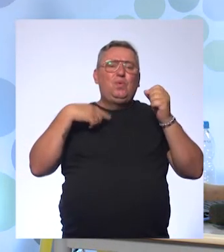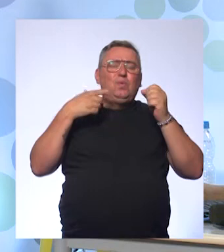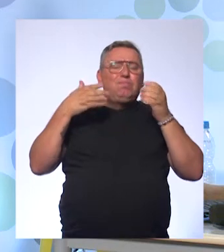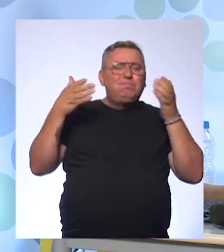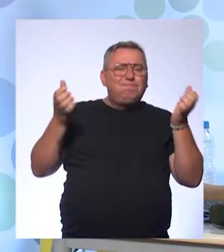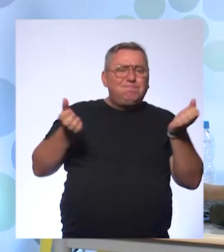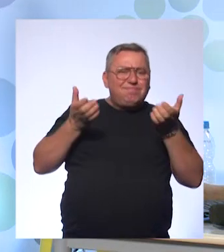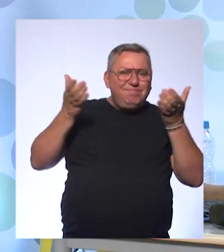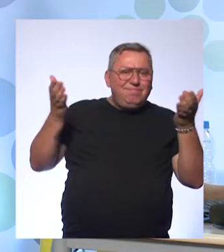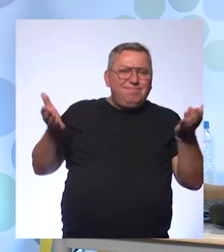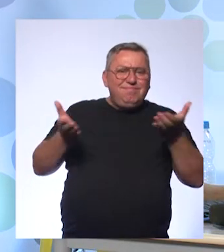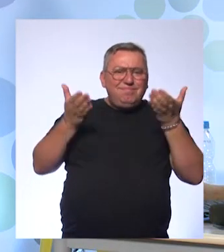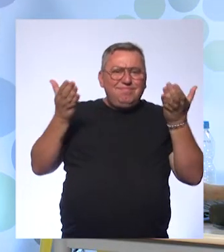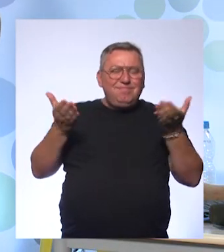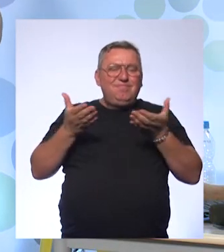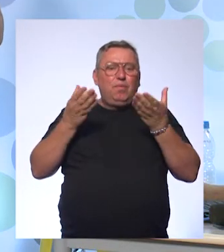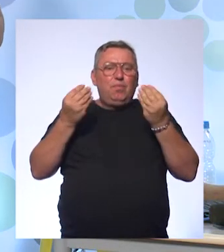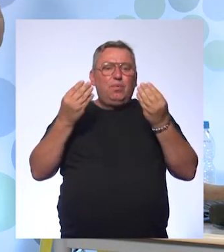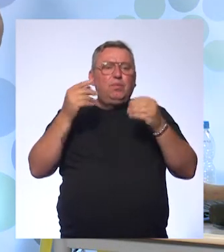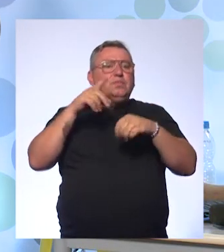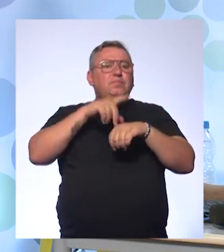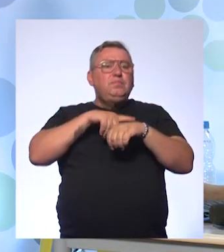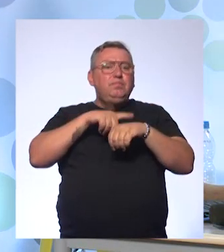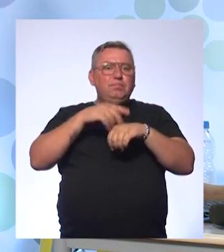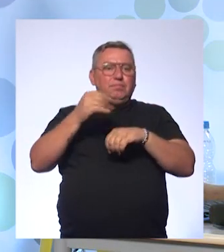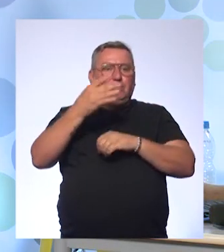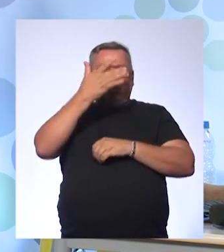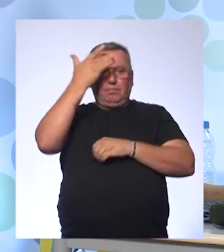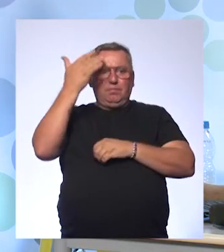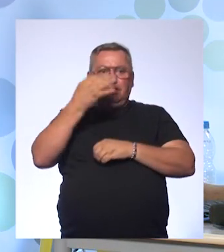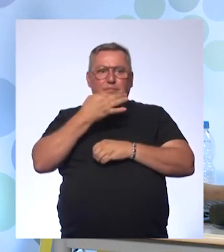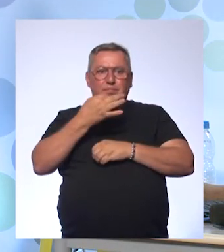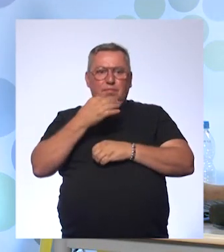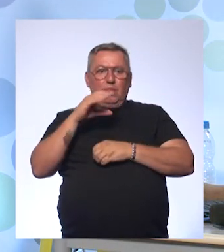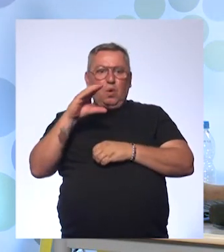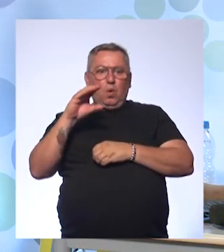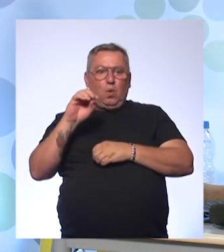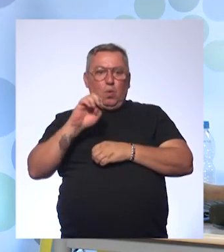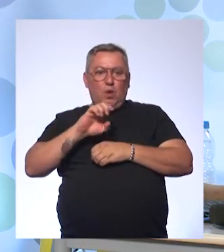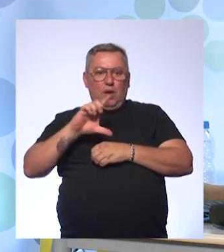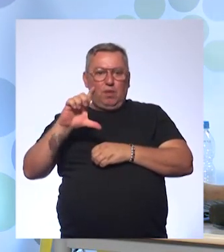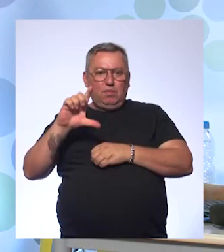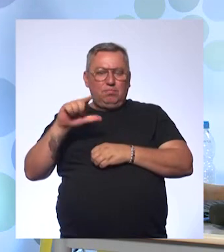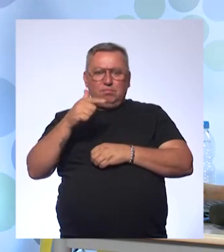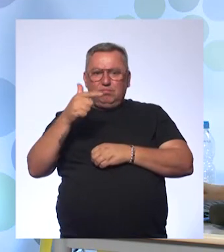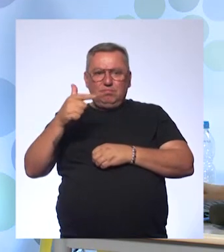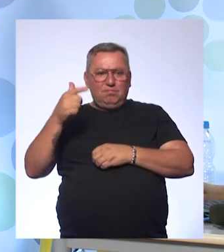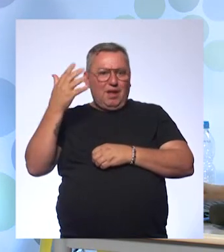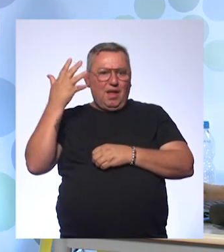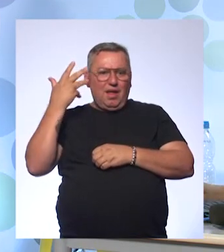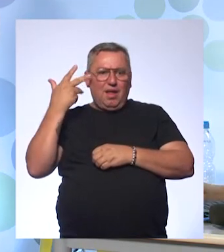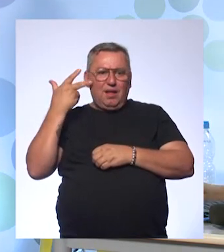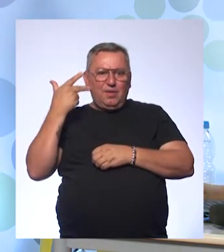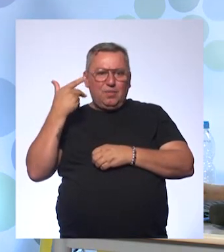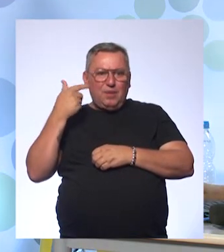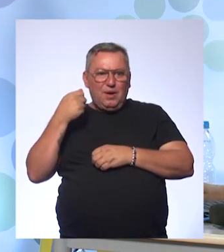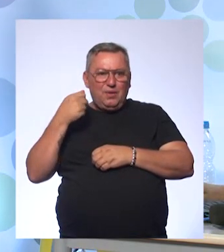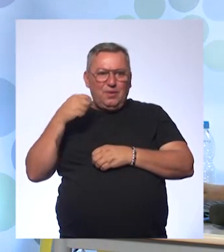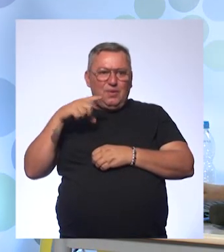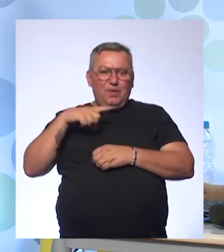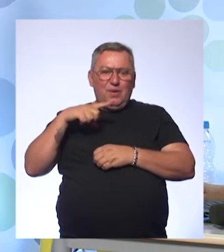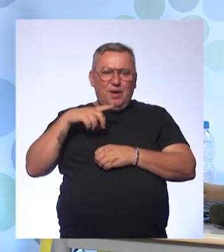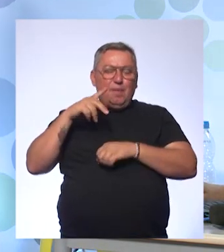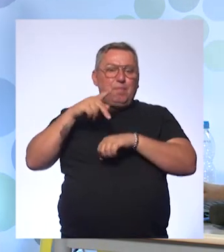provocação, porque por muito tempo, né, muitas pessoas acharam que os corais eles não eram animais, né? Então, ou eles